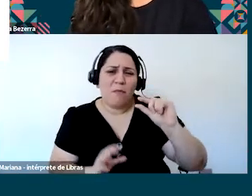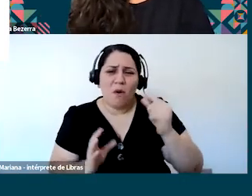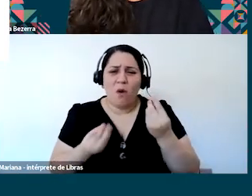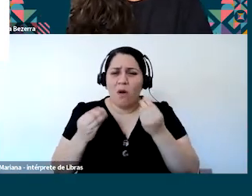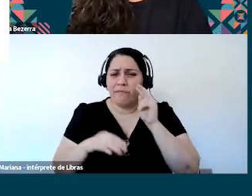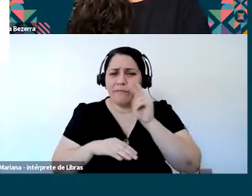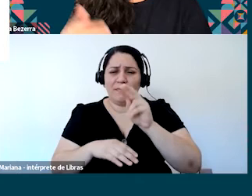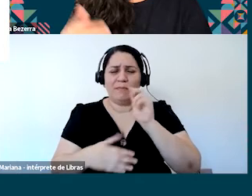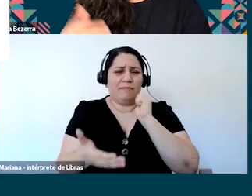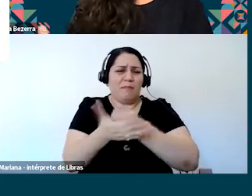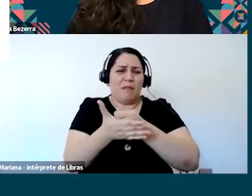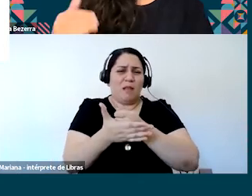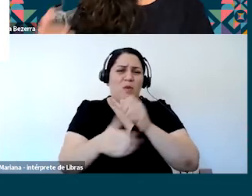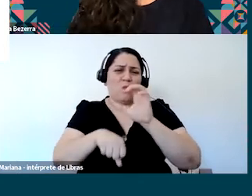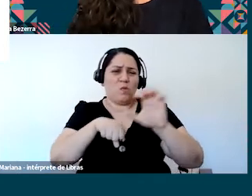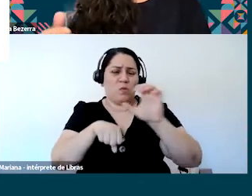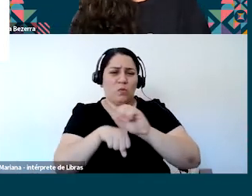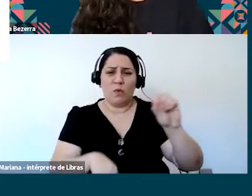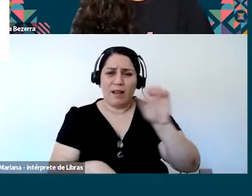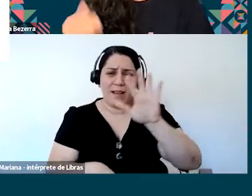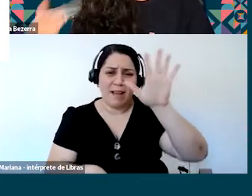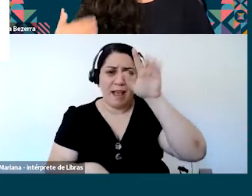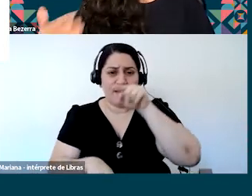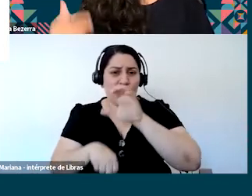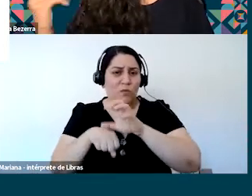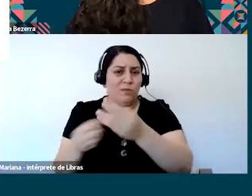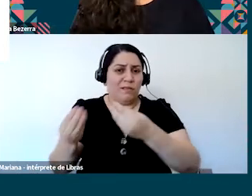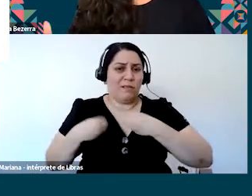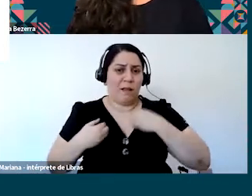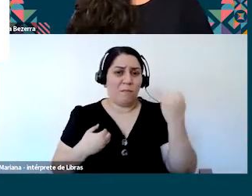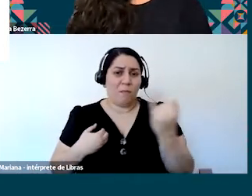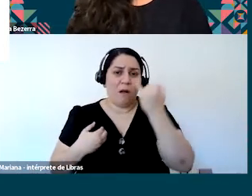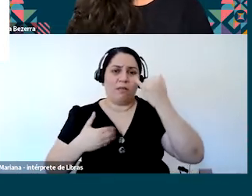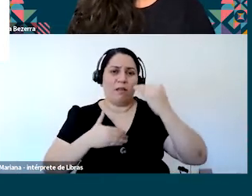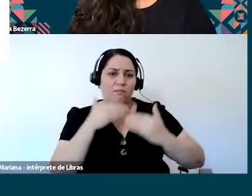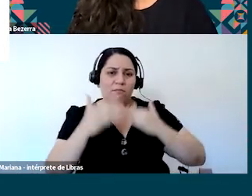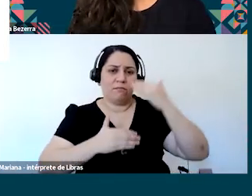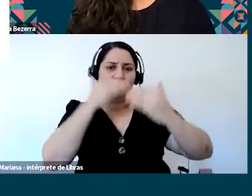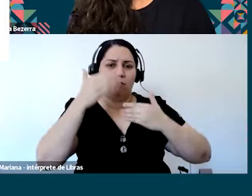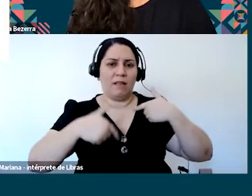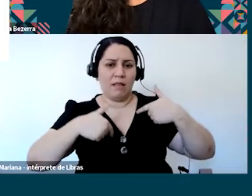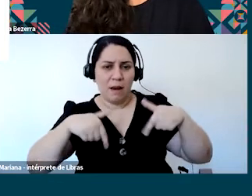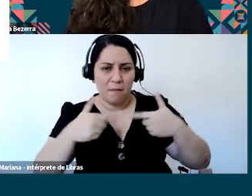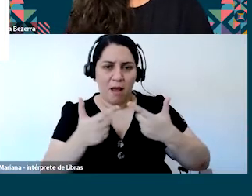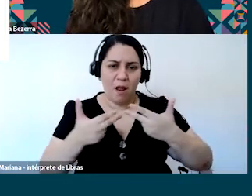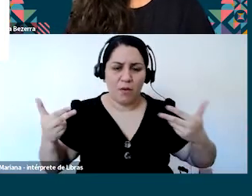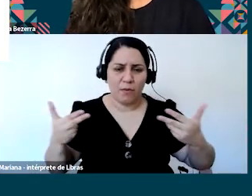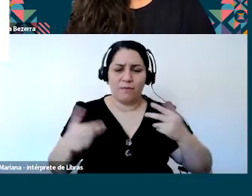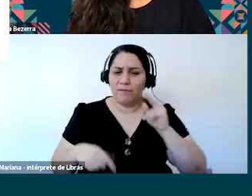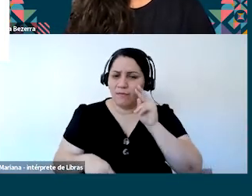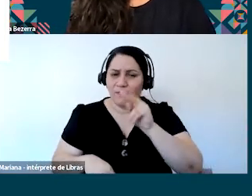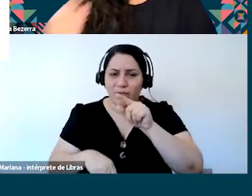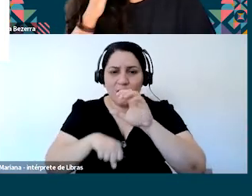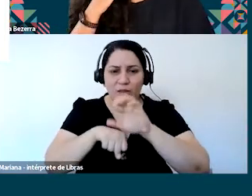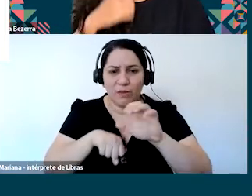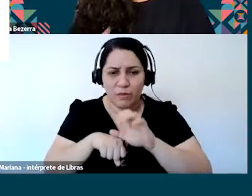auxiliar. E aí você comprou um curso caríssimo, que é super importante para a tua carreira, para o teu desenvolvimento pessoal. Aí quando você